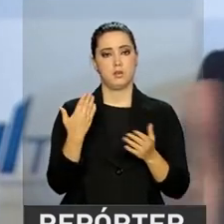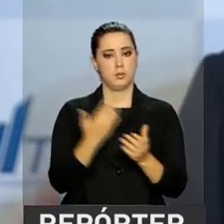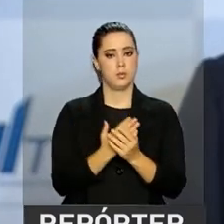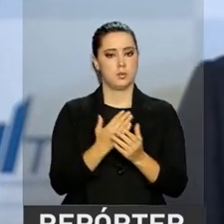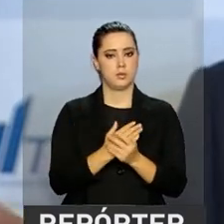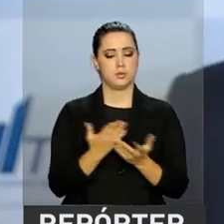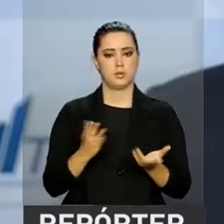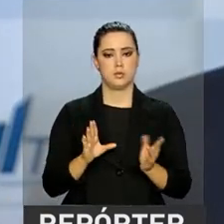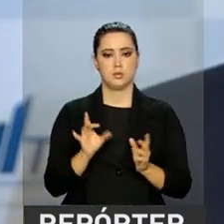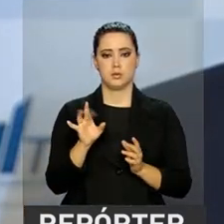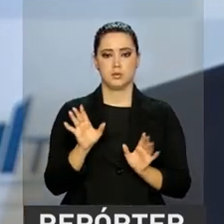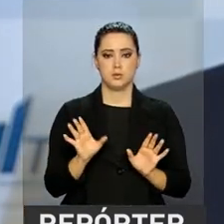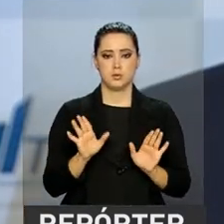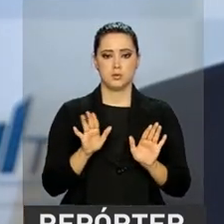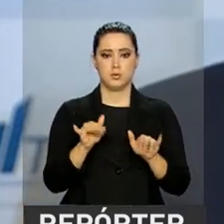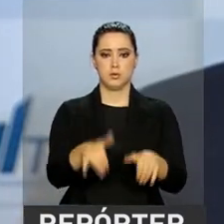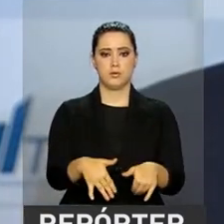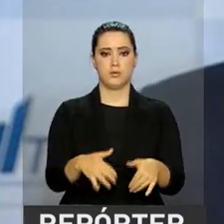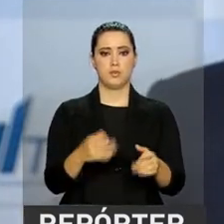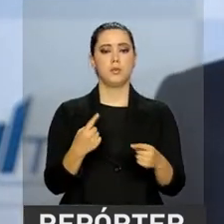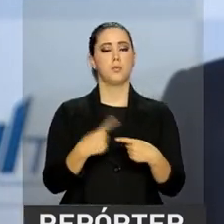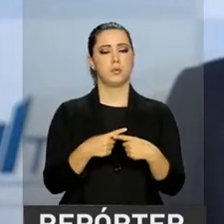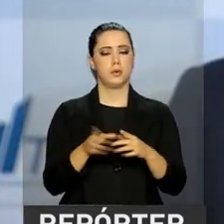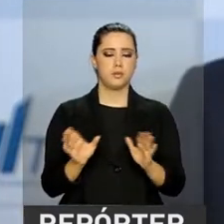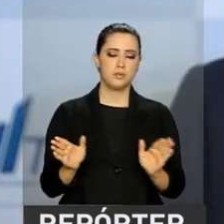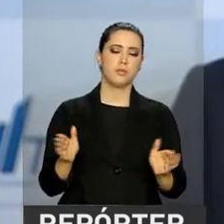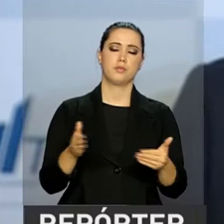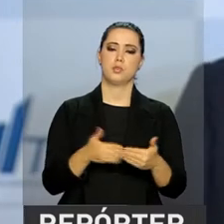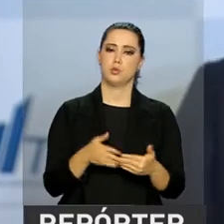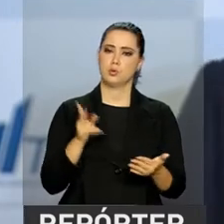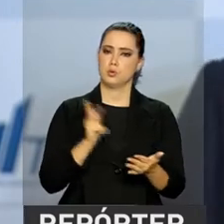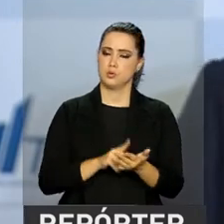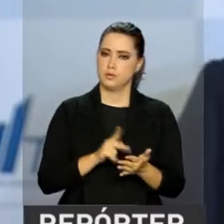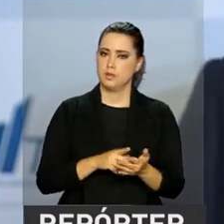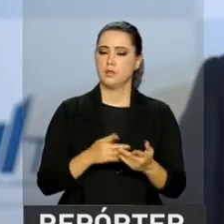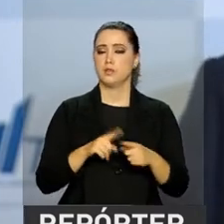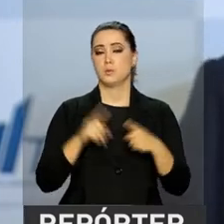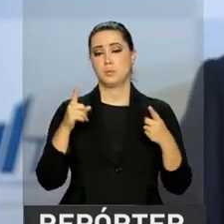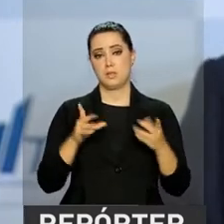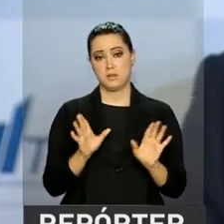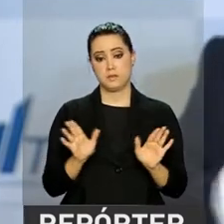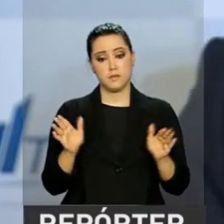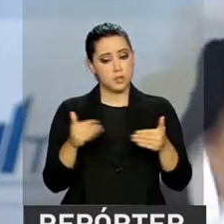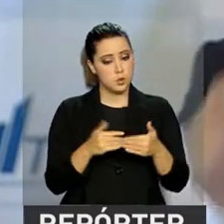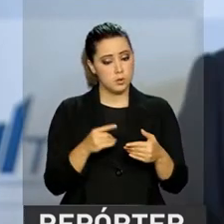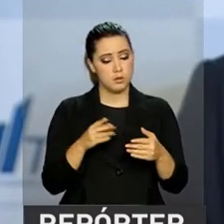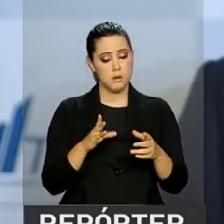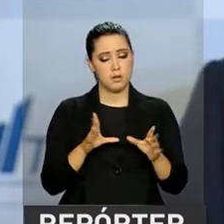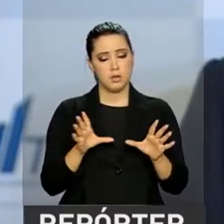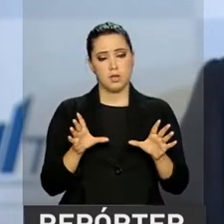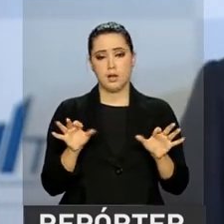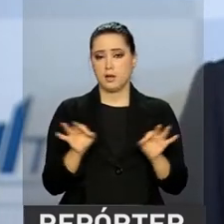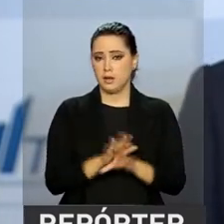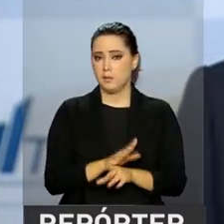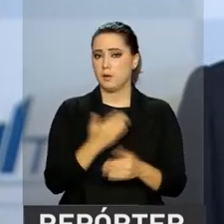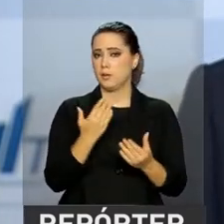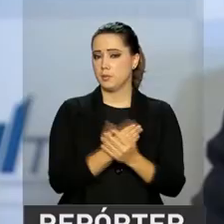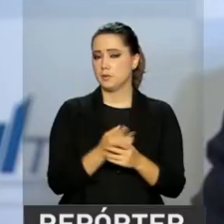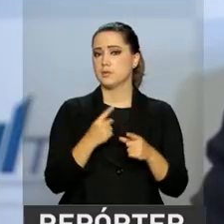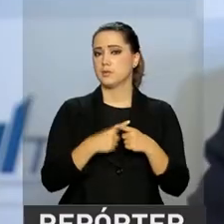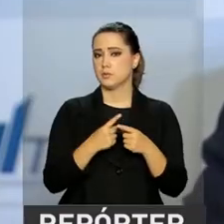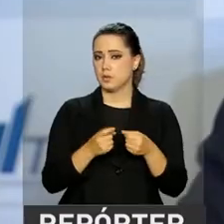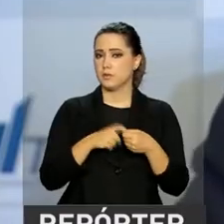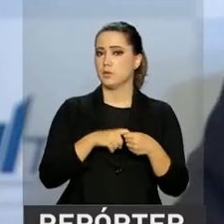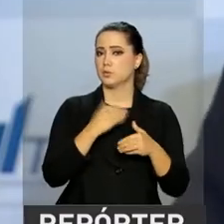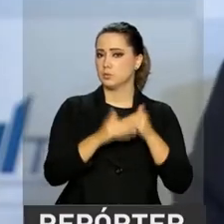Não apenas terminar o processo pela falência, como é muitas vezes o caso hoje, mas terminar o processo pela recuperação da empresa.